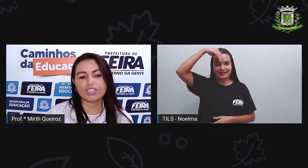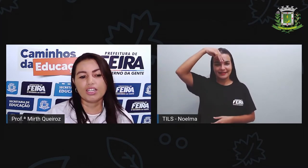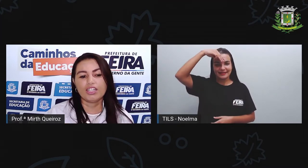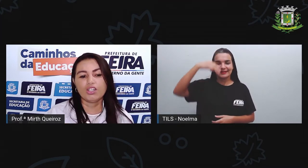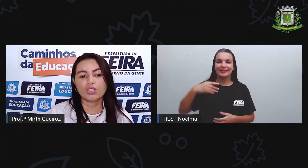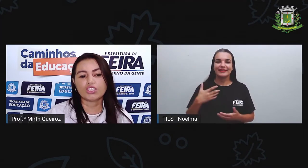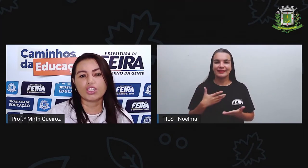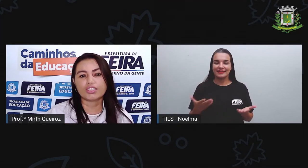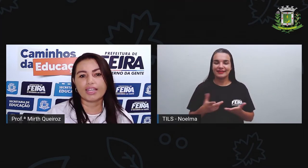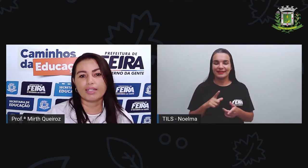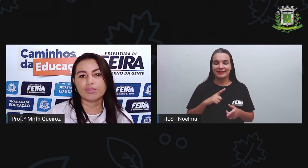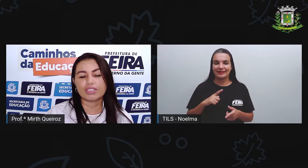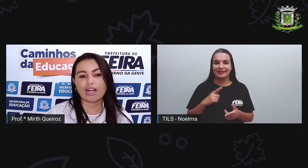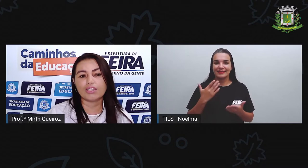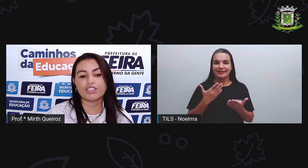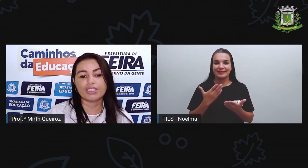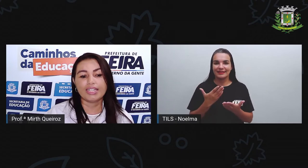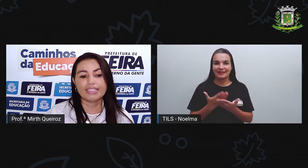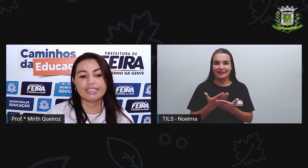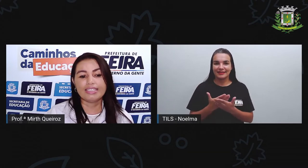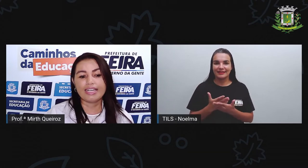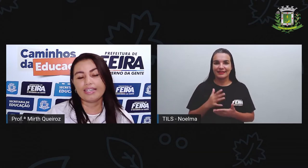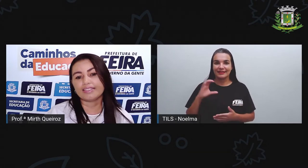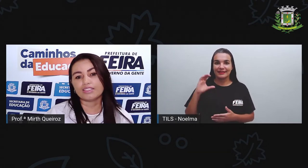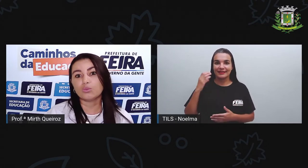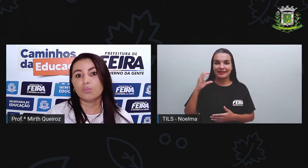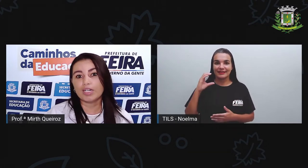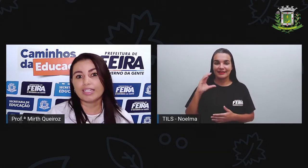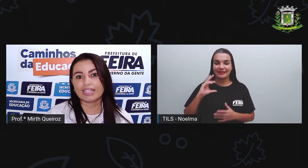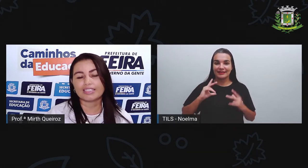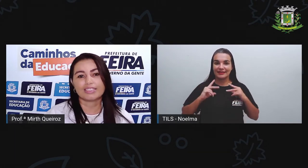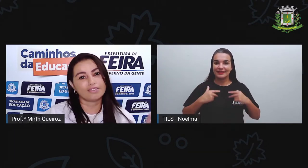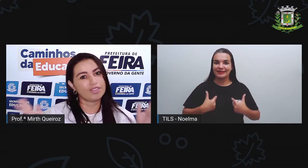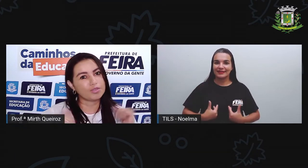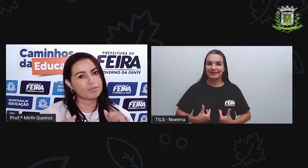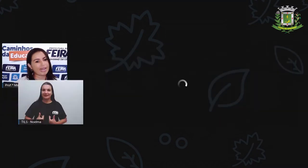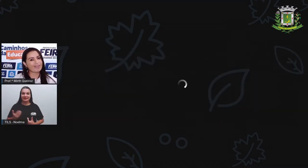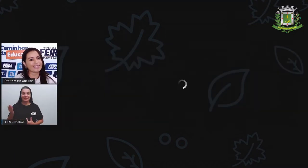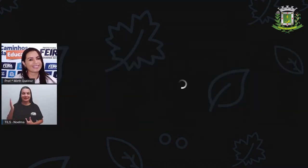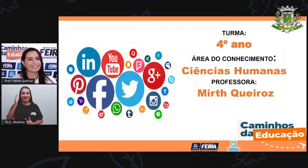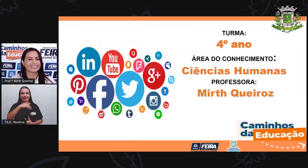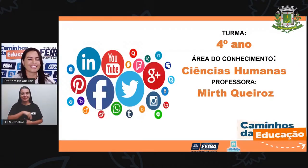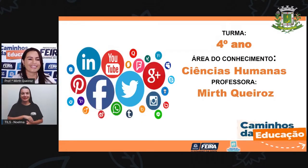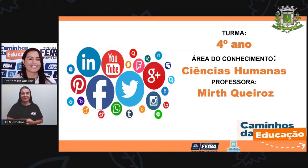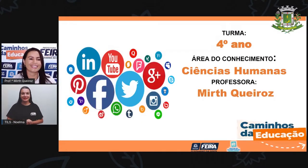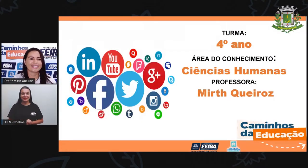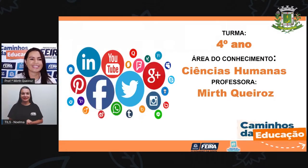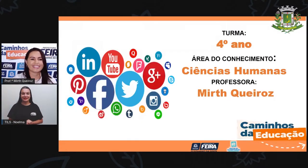Mirth, e hoje nós teremos aula de ciências humanas. Vamos para a aula?